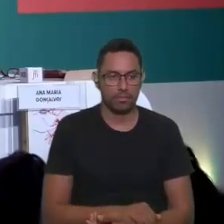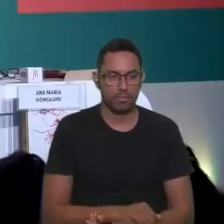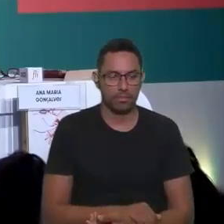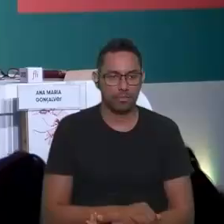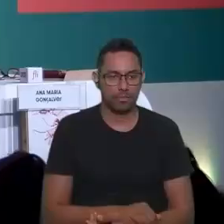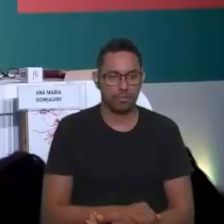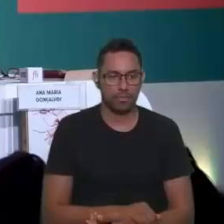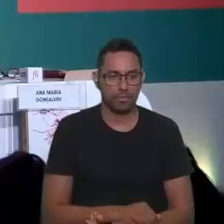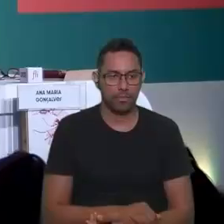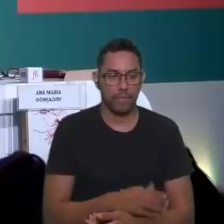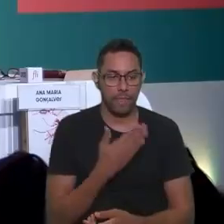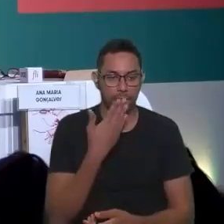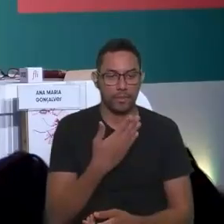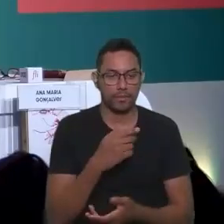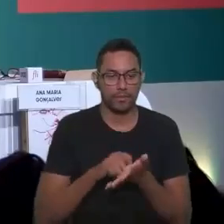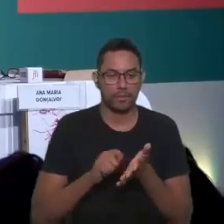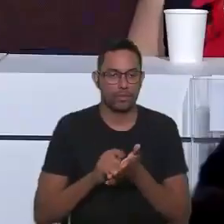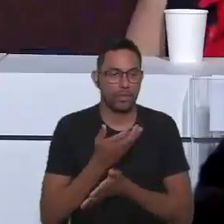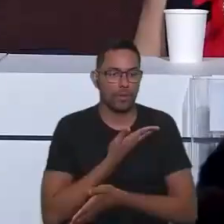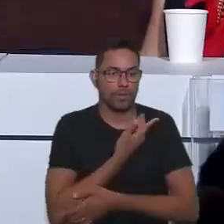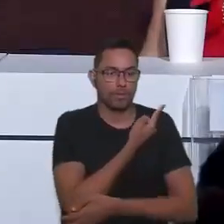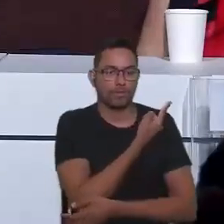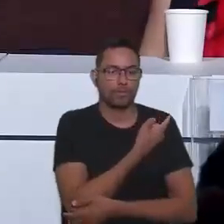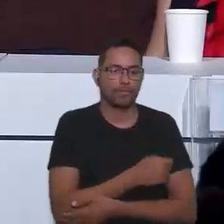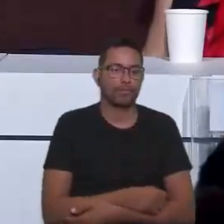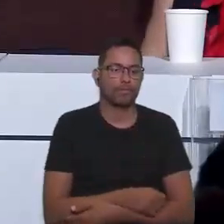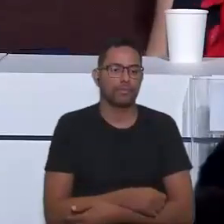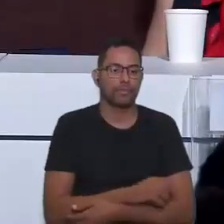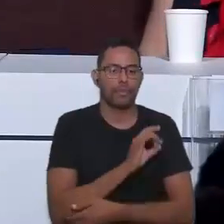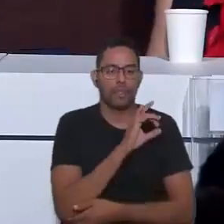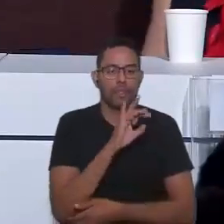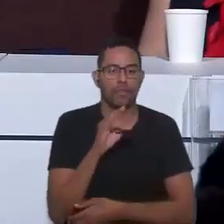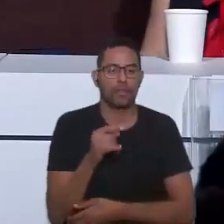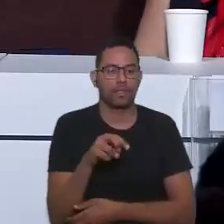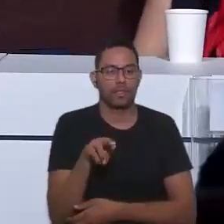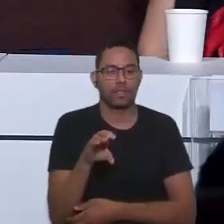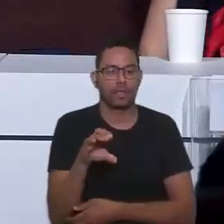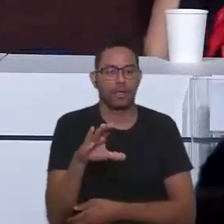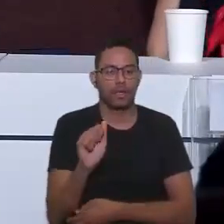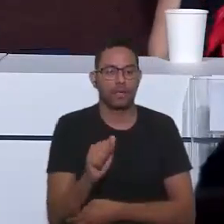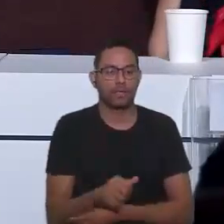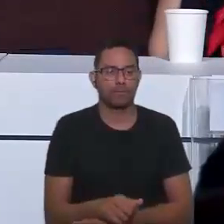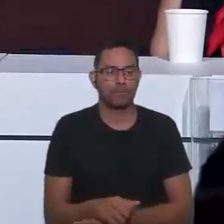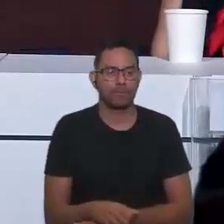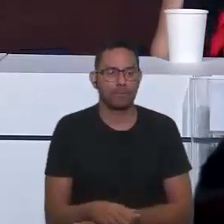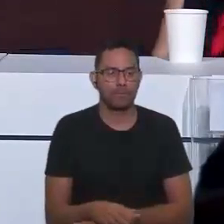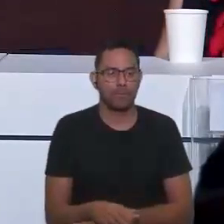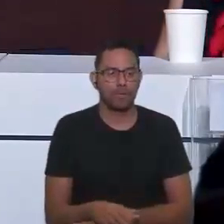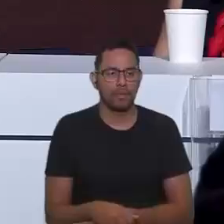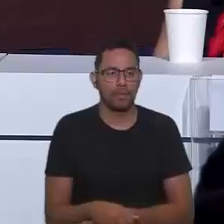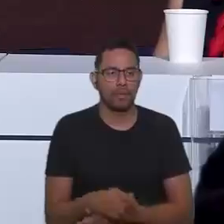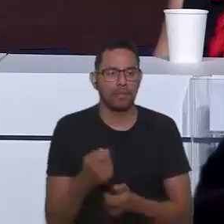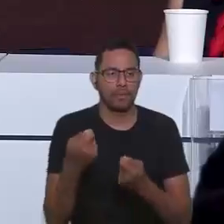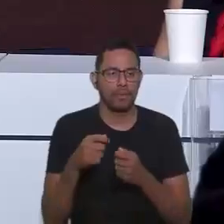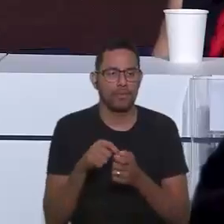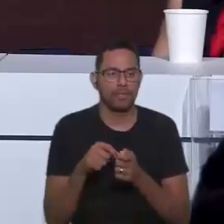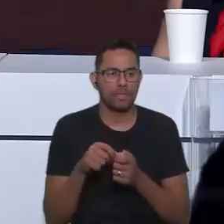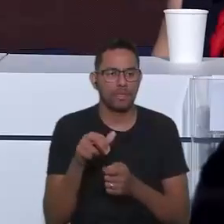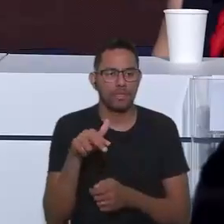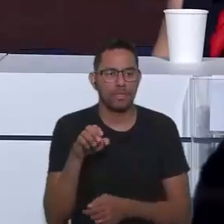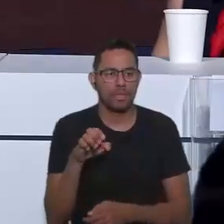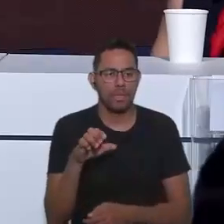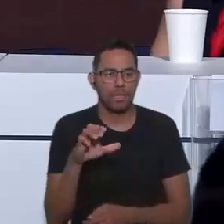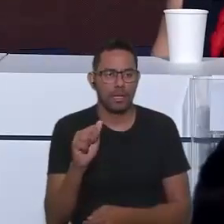Eu pedi aos escritores colegas que estavam ali para cada um fazer a sua neca. Devo dizer que alguns têm umas necas